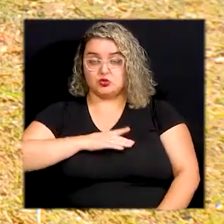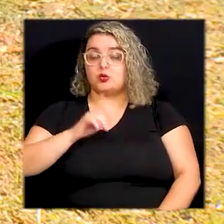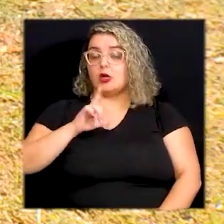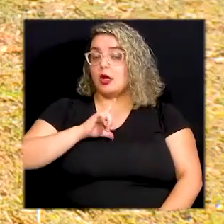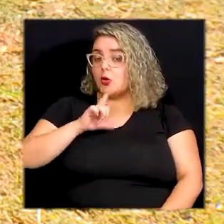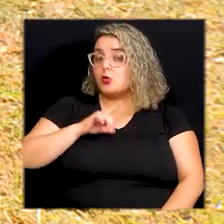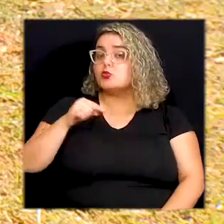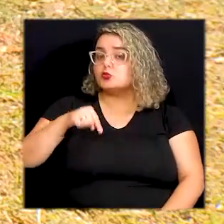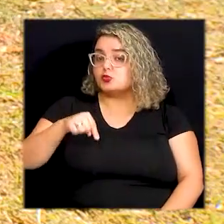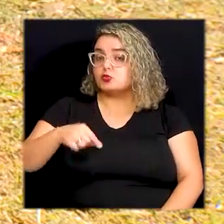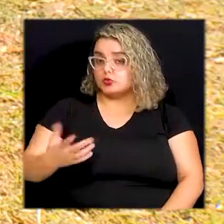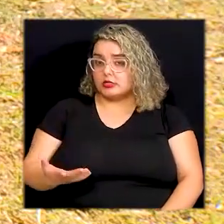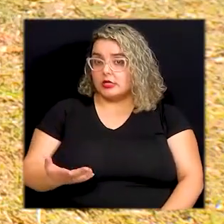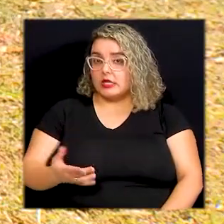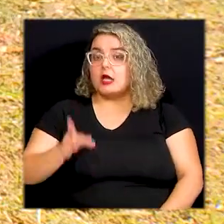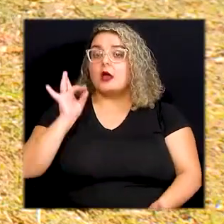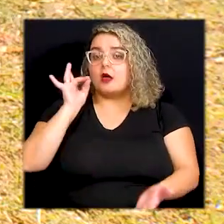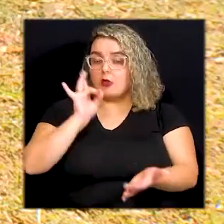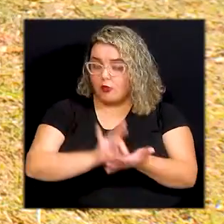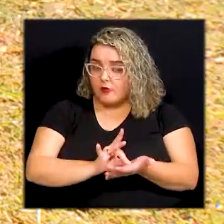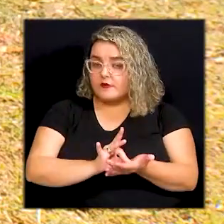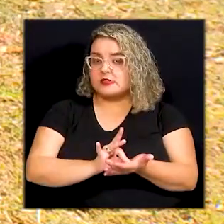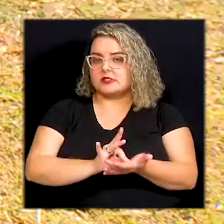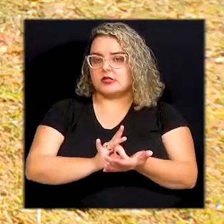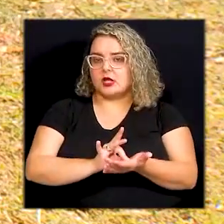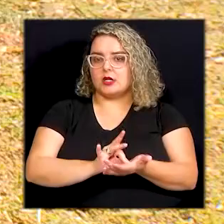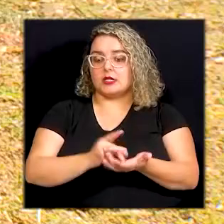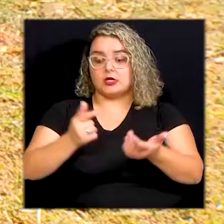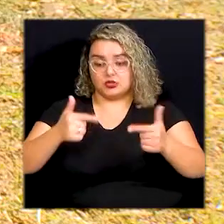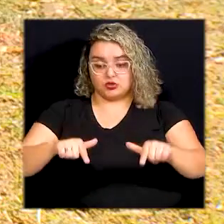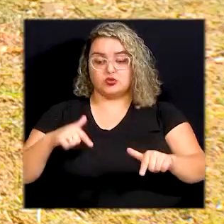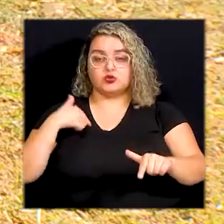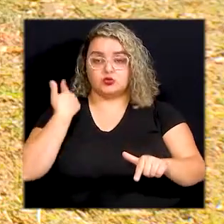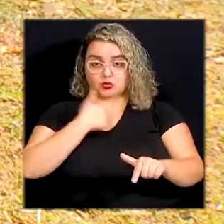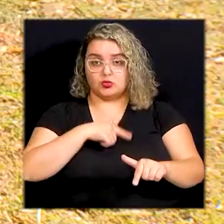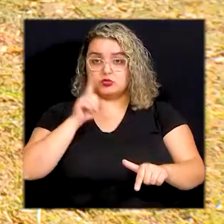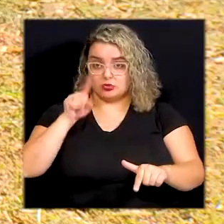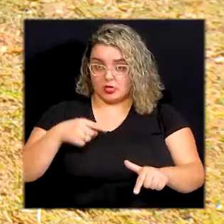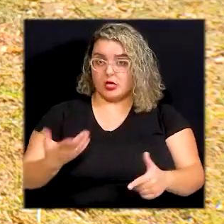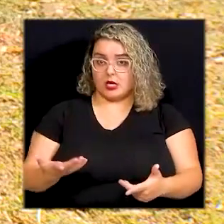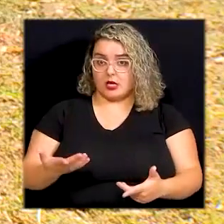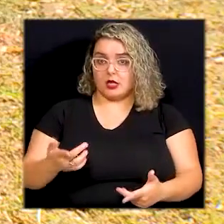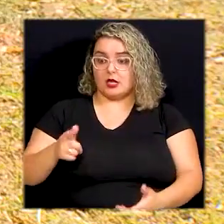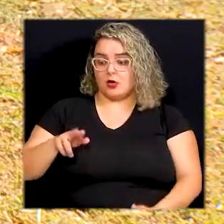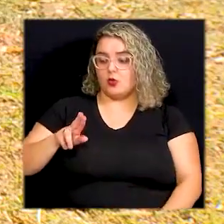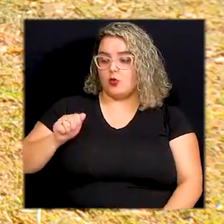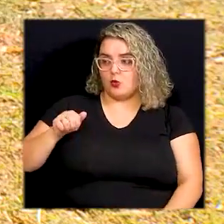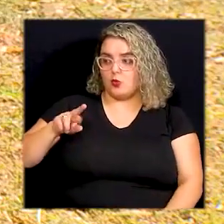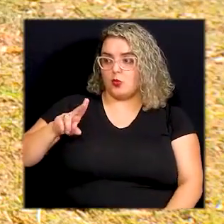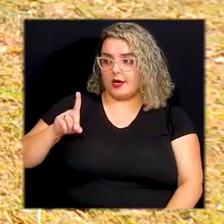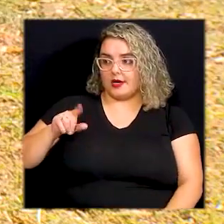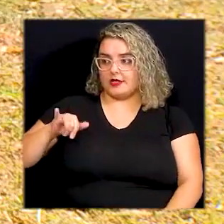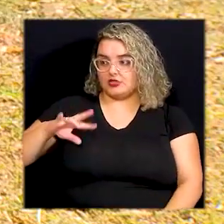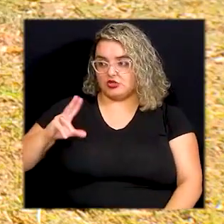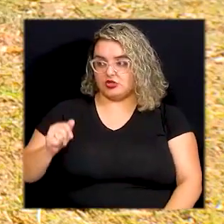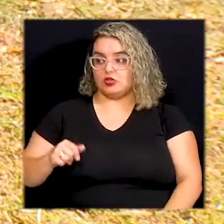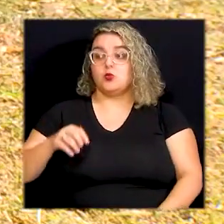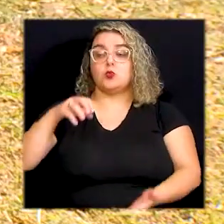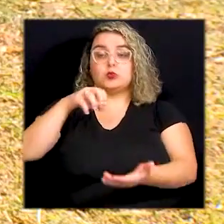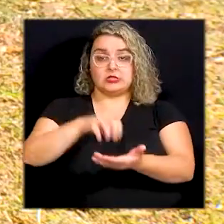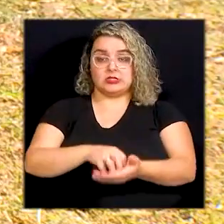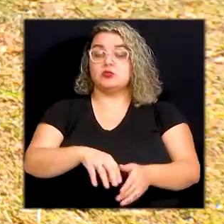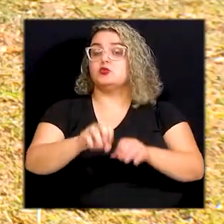tem a oficialização deste nosso espaço, que é da Guardinha, né,